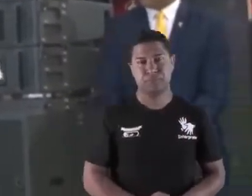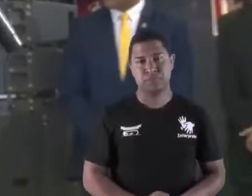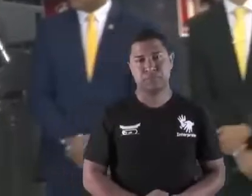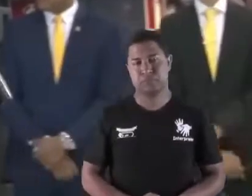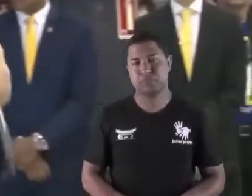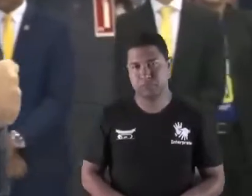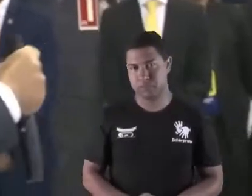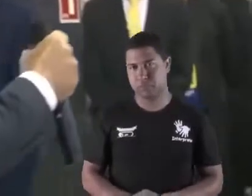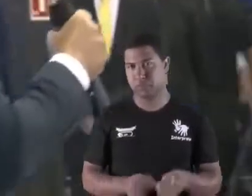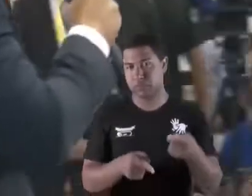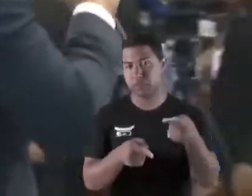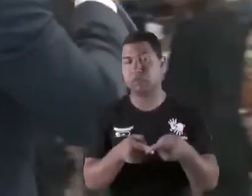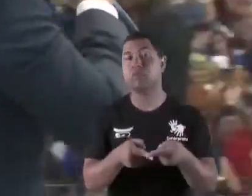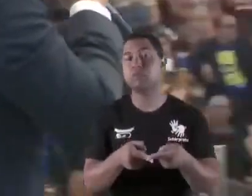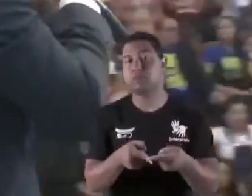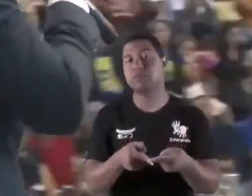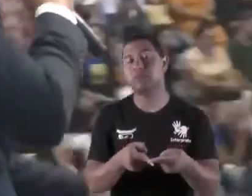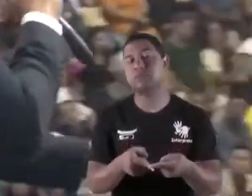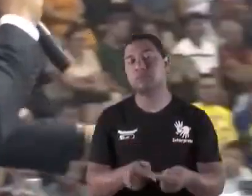Por quê?